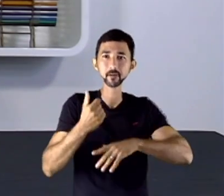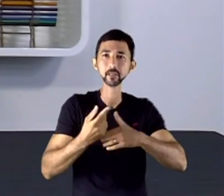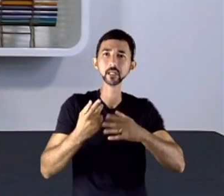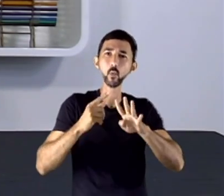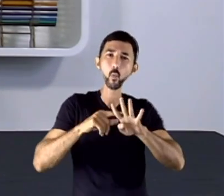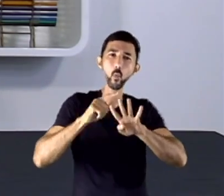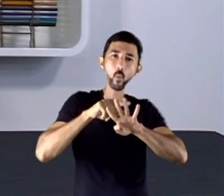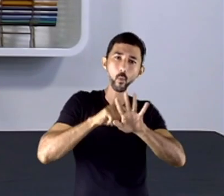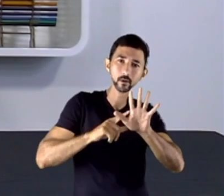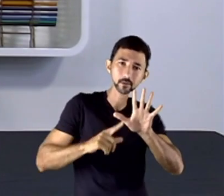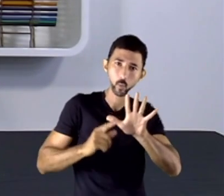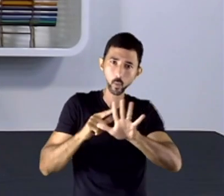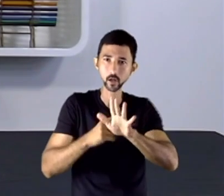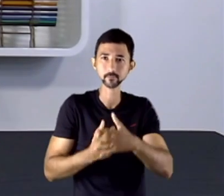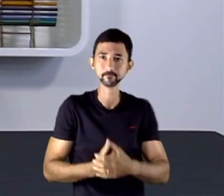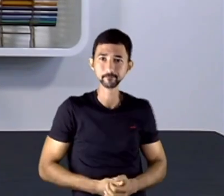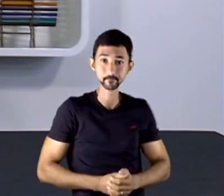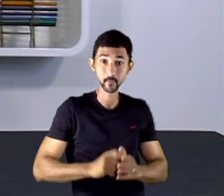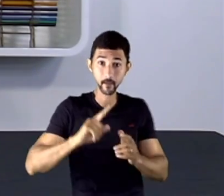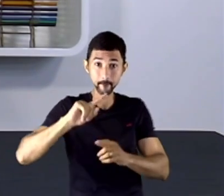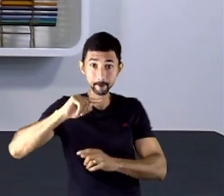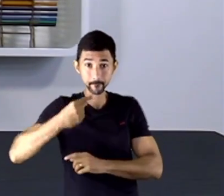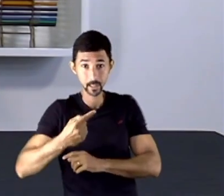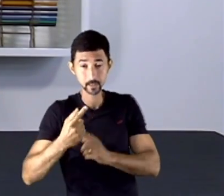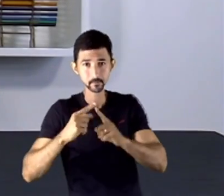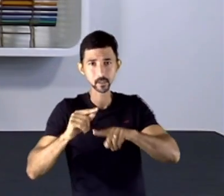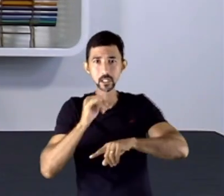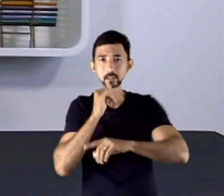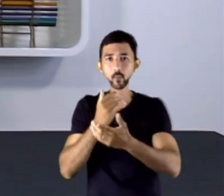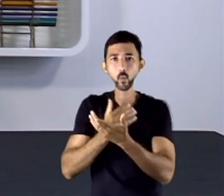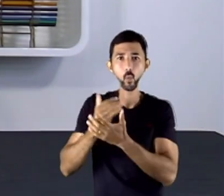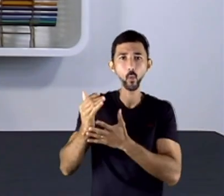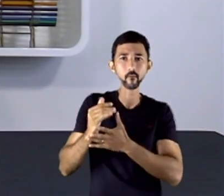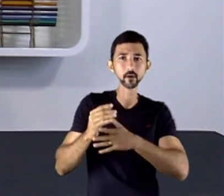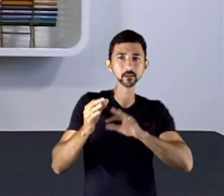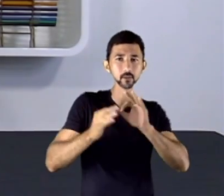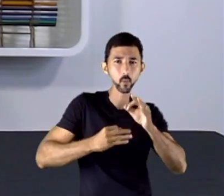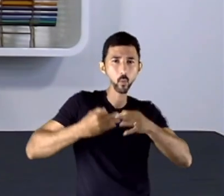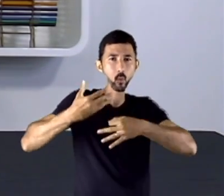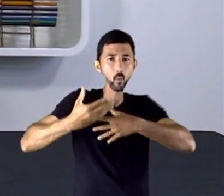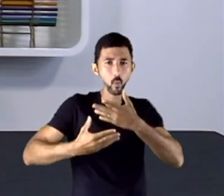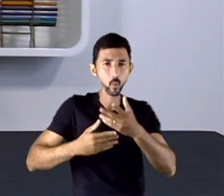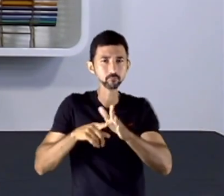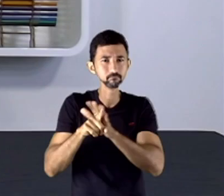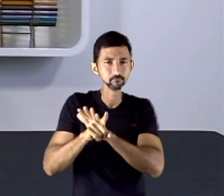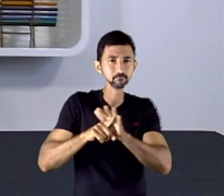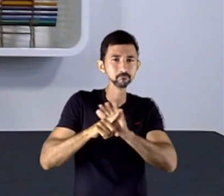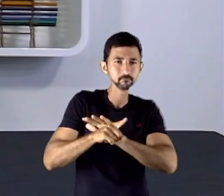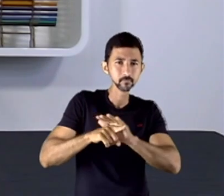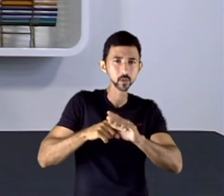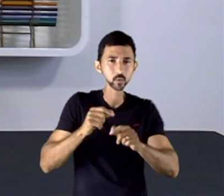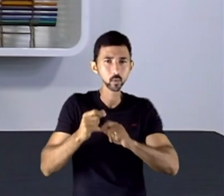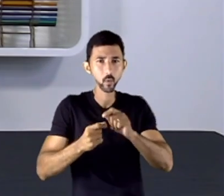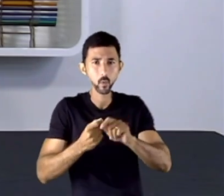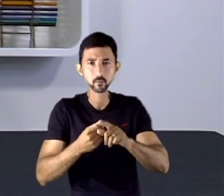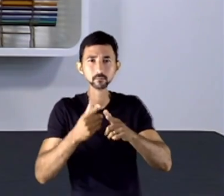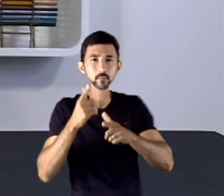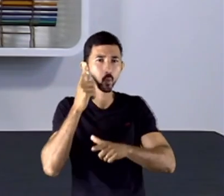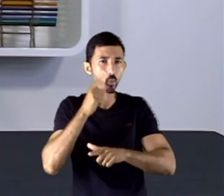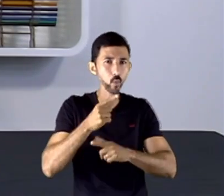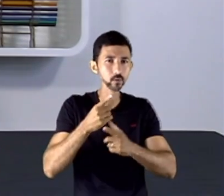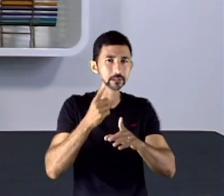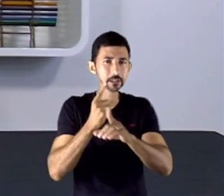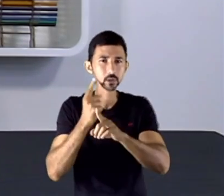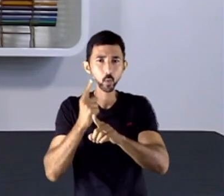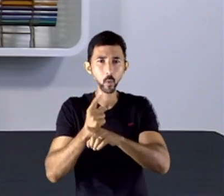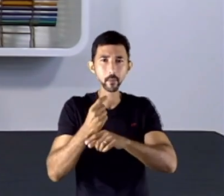mais trabalhosa que as outras. Porém, quando eu vou fazendo essas investigações, eu consigo